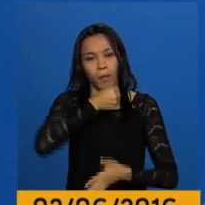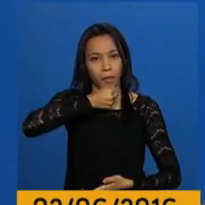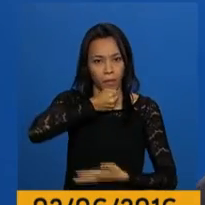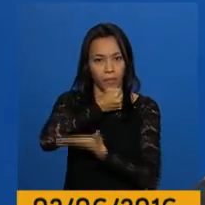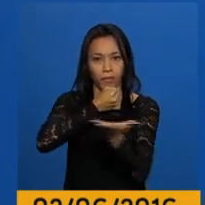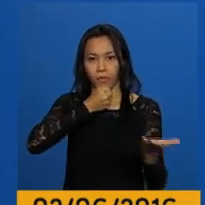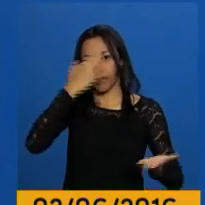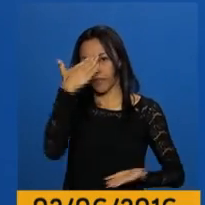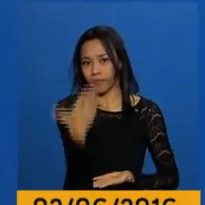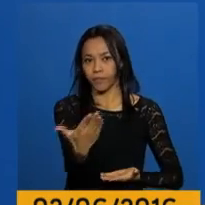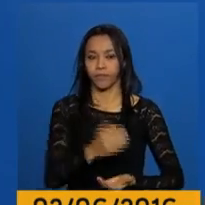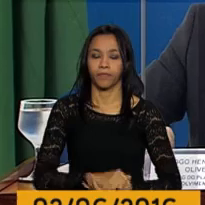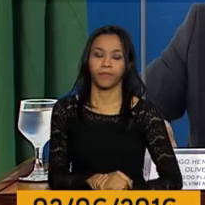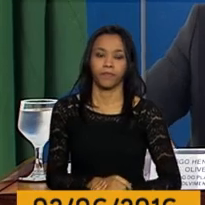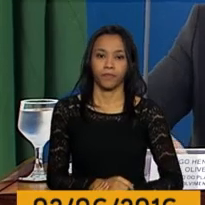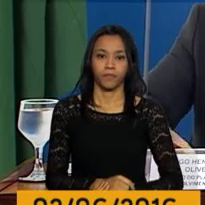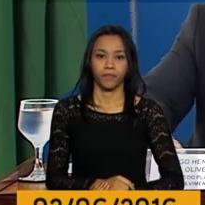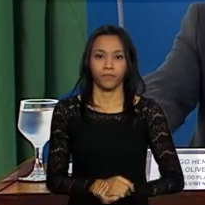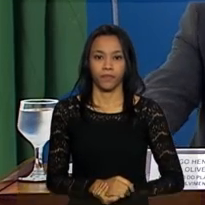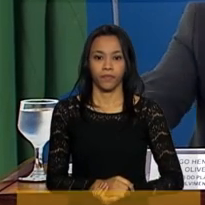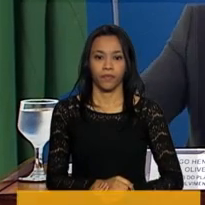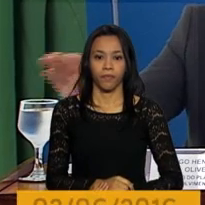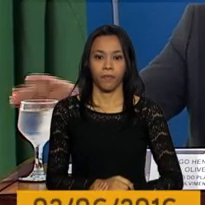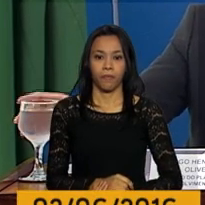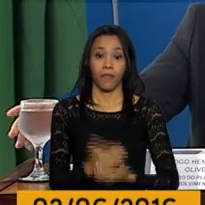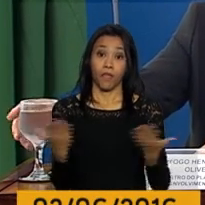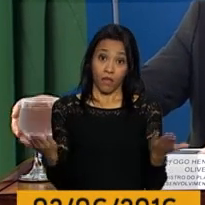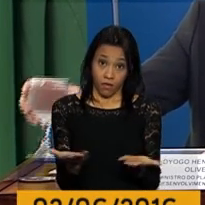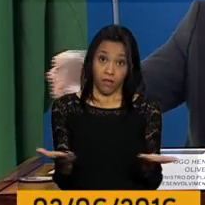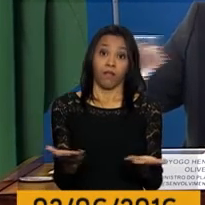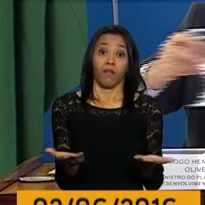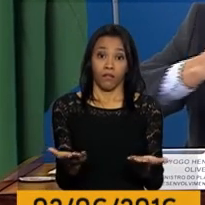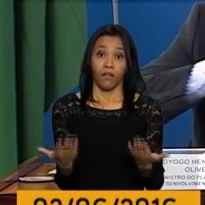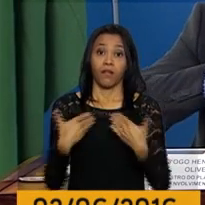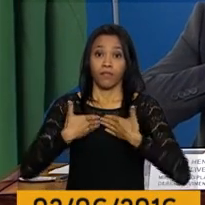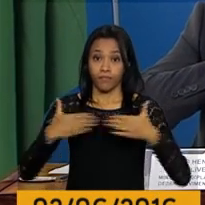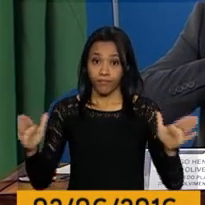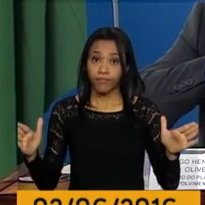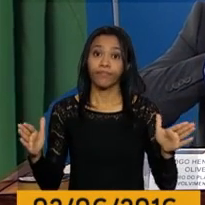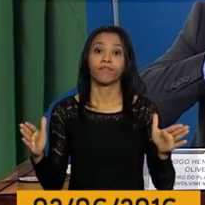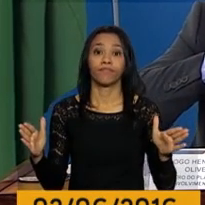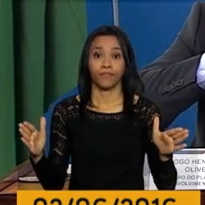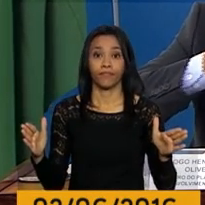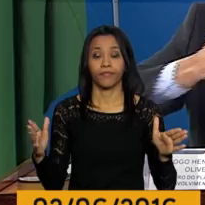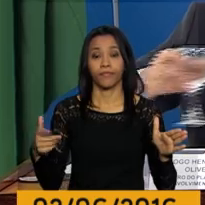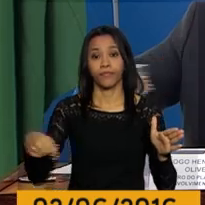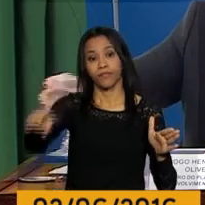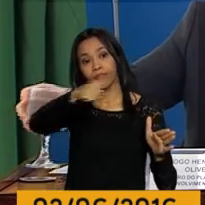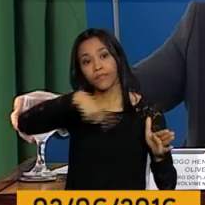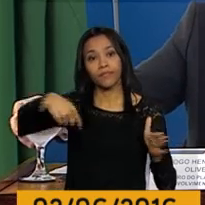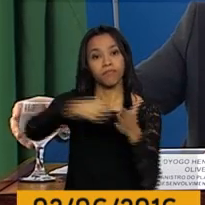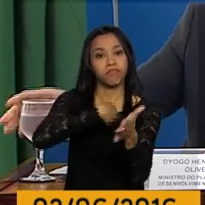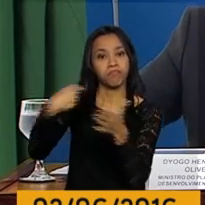Muito obrigado. Bem, agora passamos, então, à participação dos